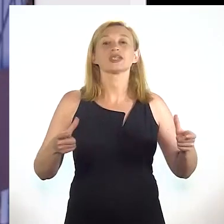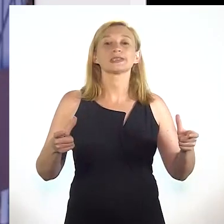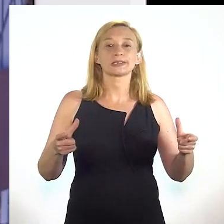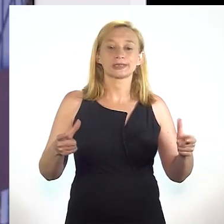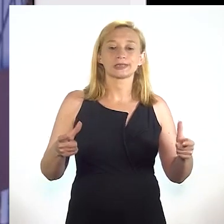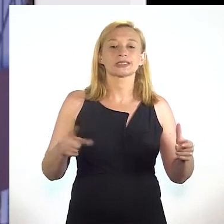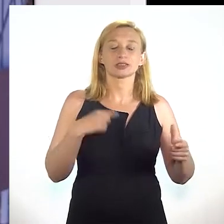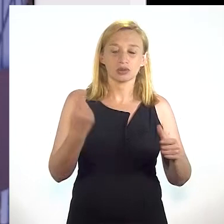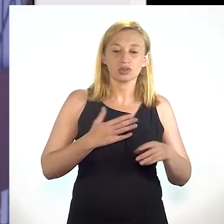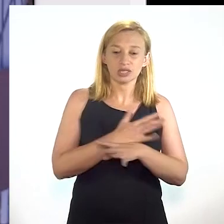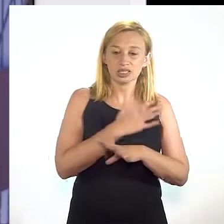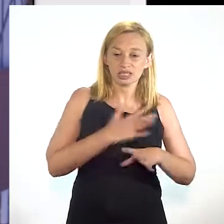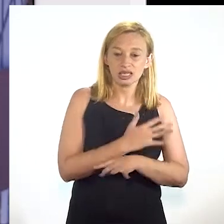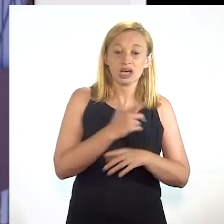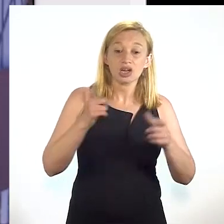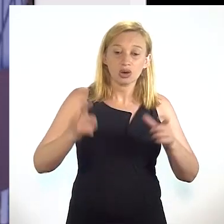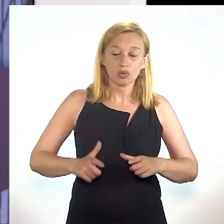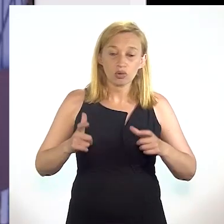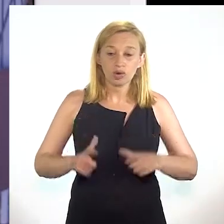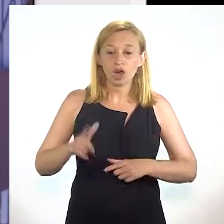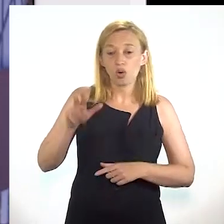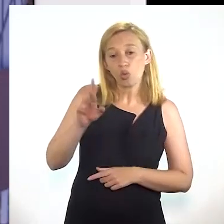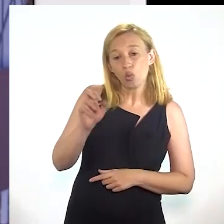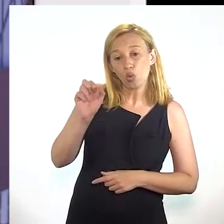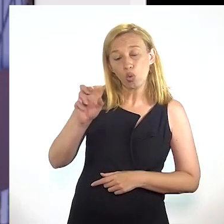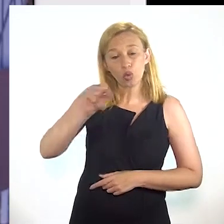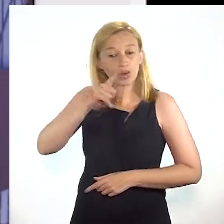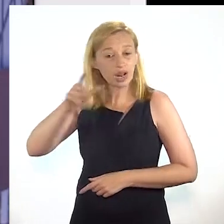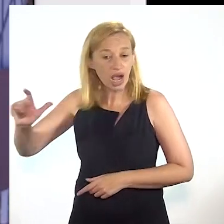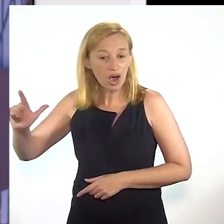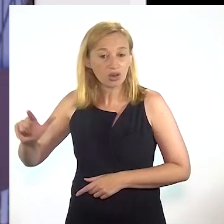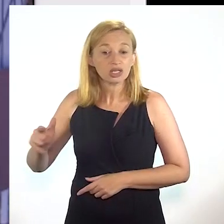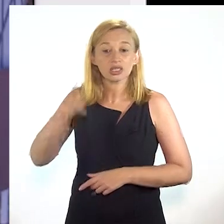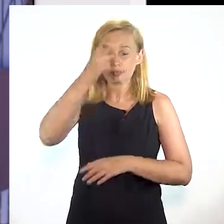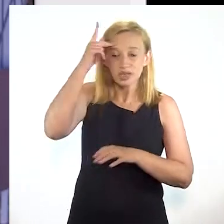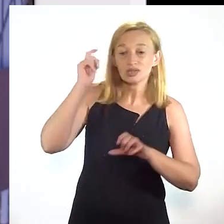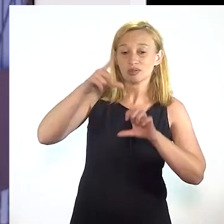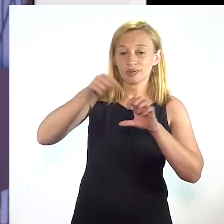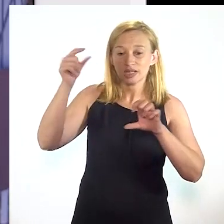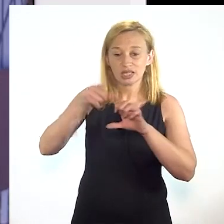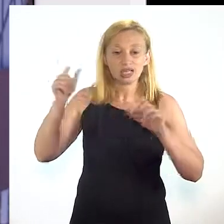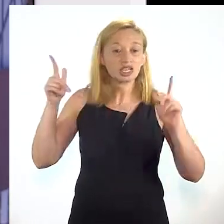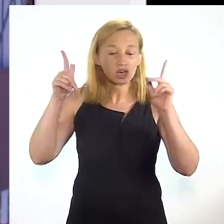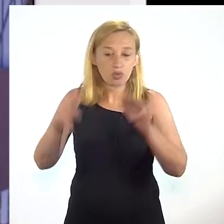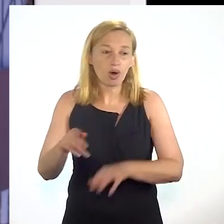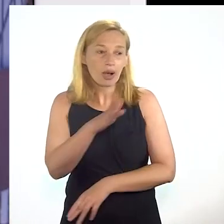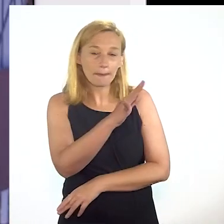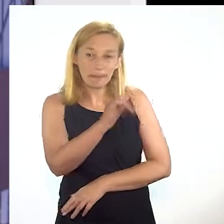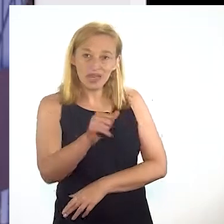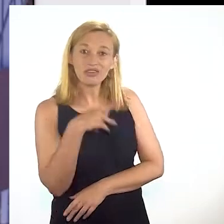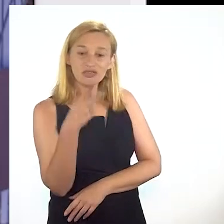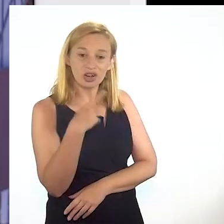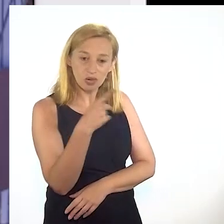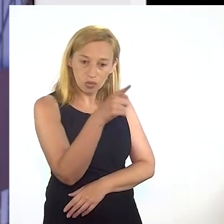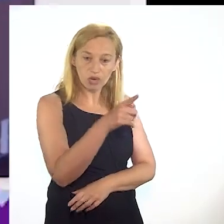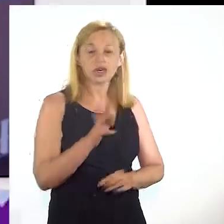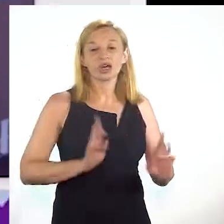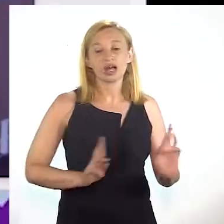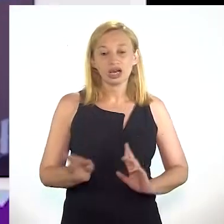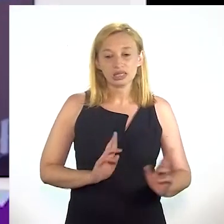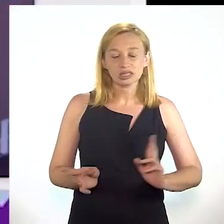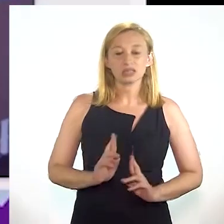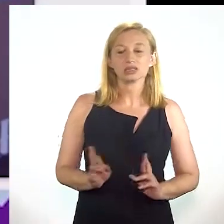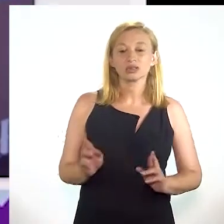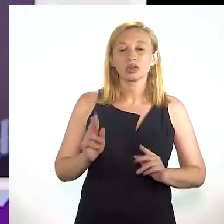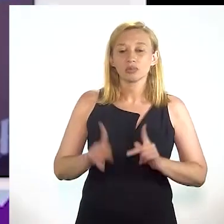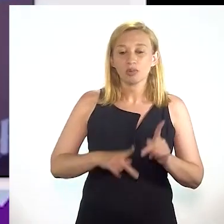nossa cidade, as maiores indústrias, é uma região rural, e é uma região de gente empreendedora, igual como a Bia estava falando